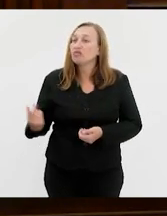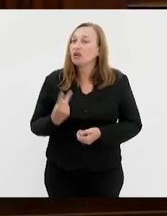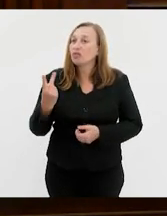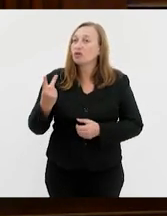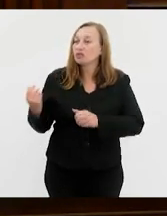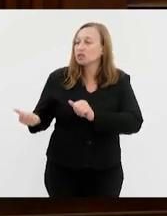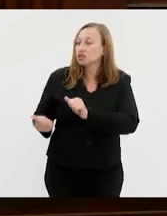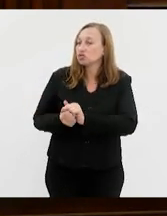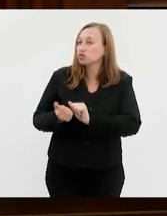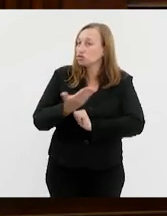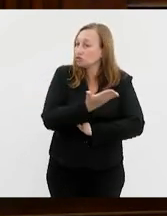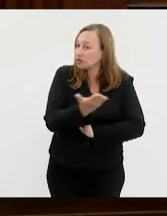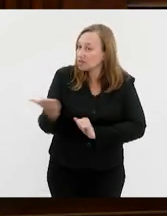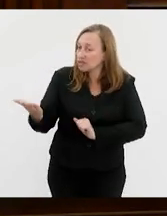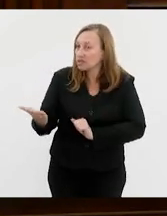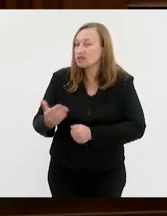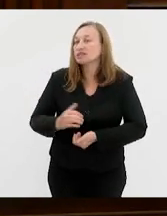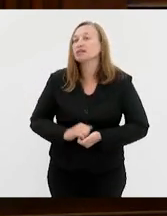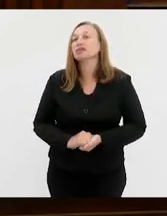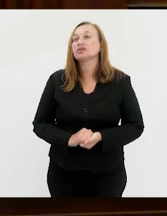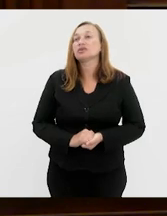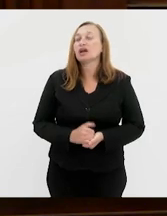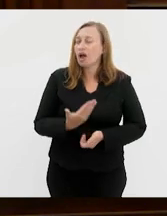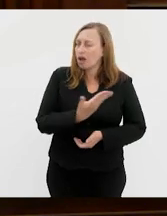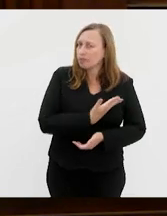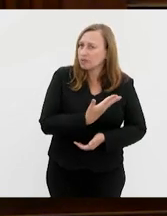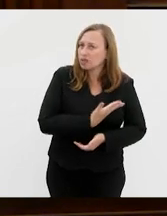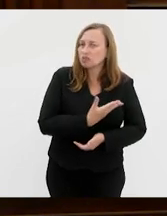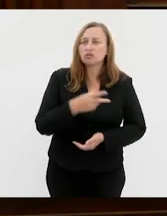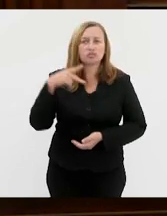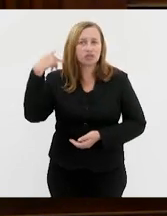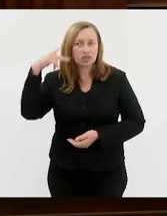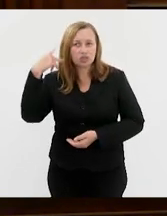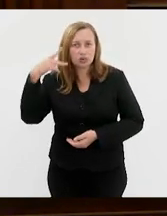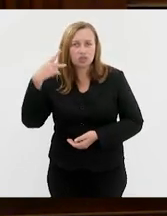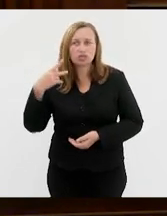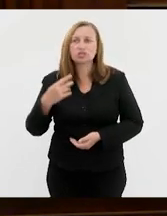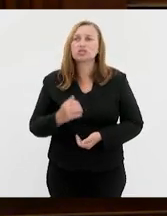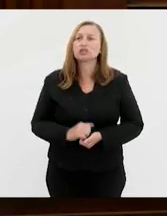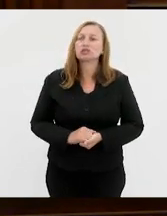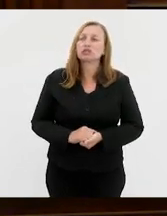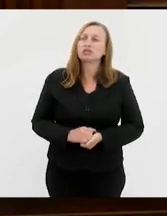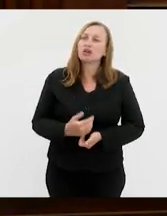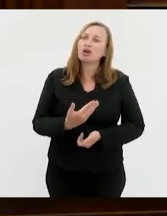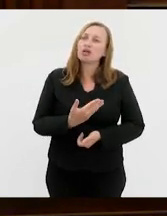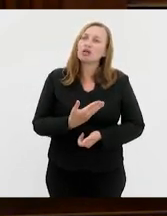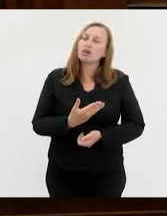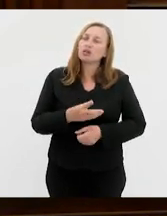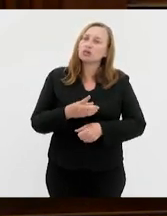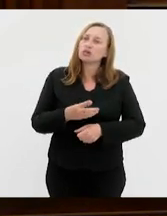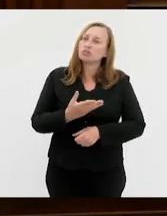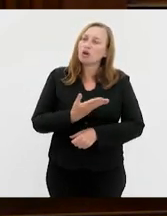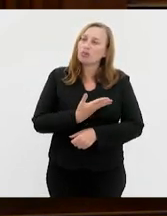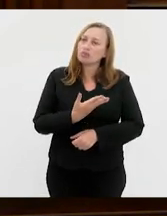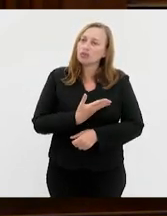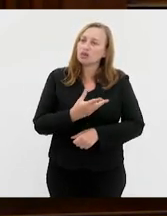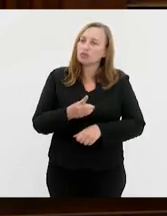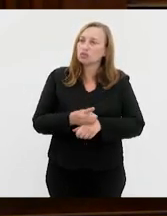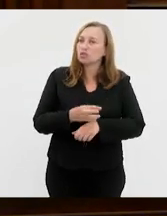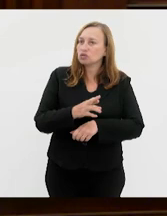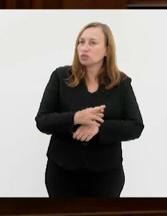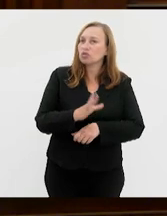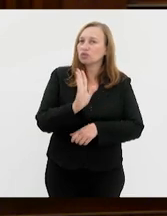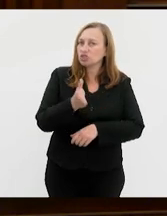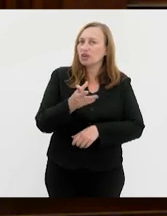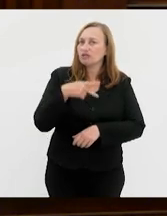todos, de vocês, meus amigos vereadores, acredito. Olha lá o meu doutor lá que me brinca comigo, eu já disse que vou botar o